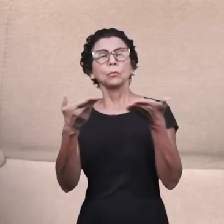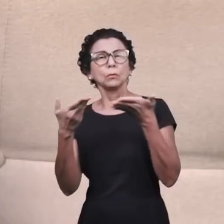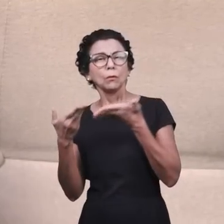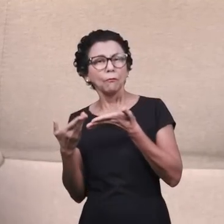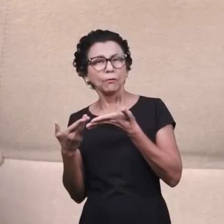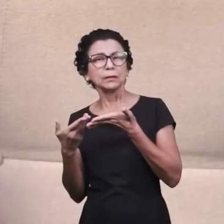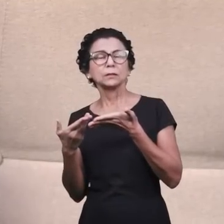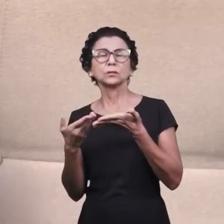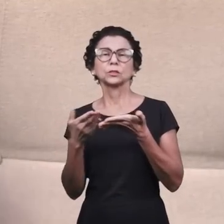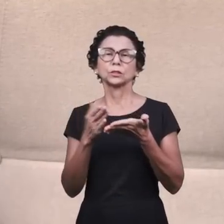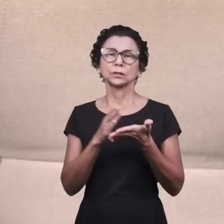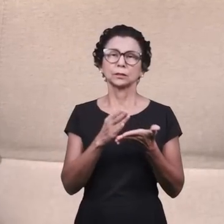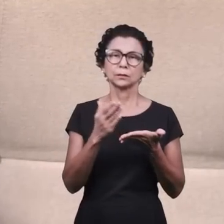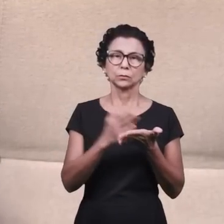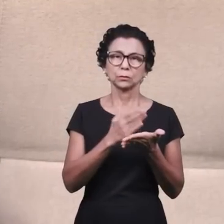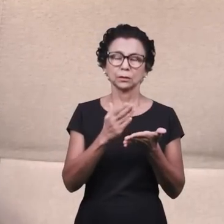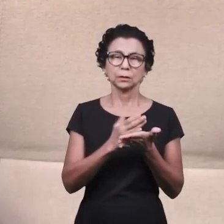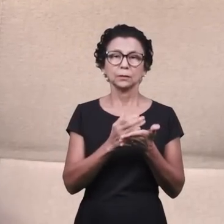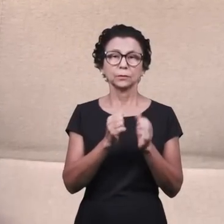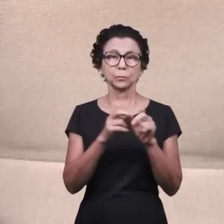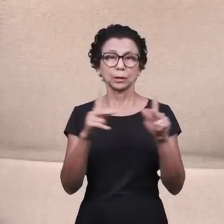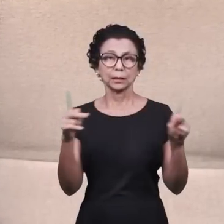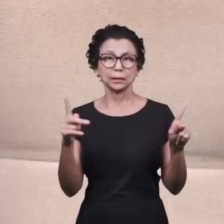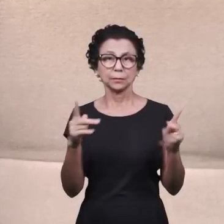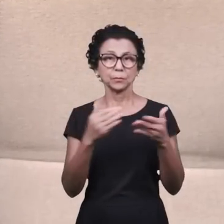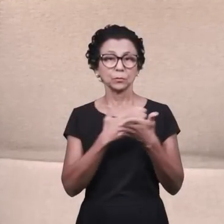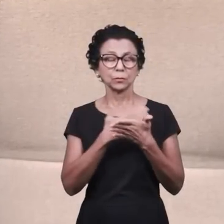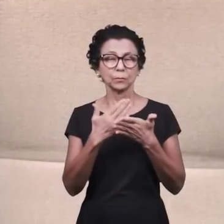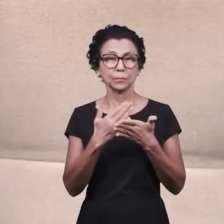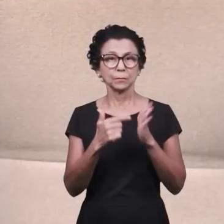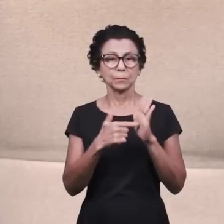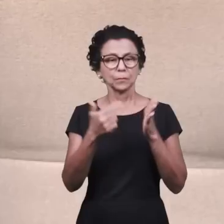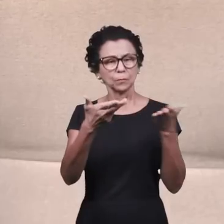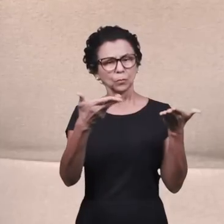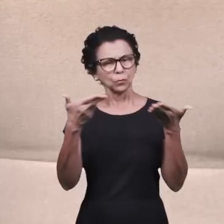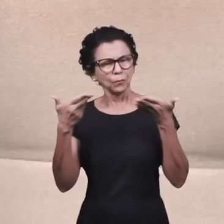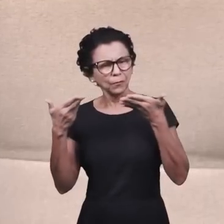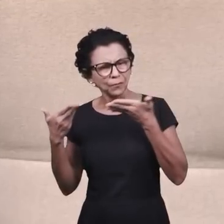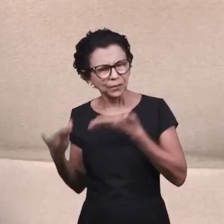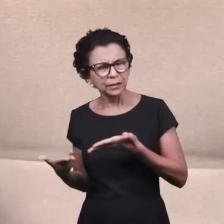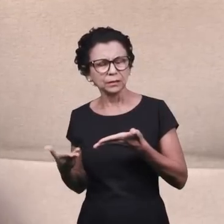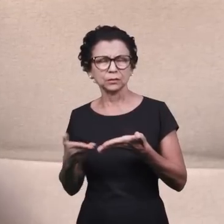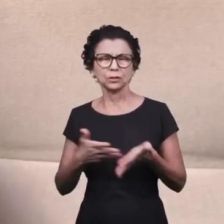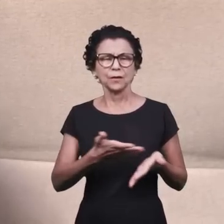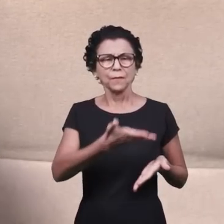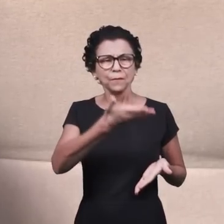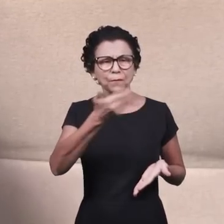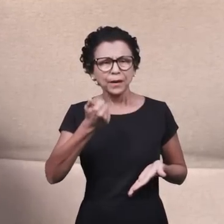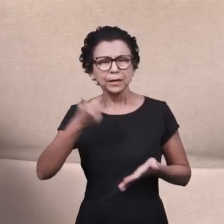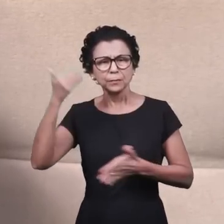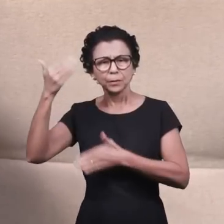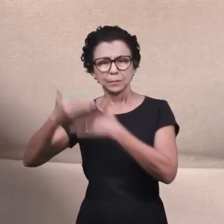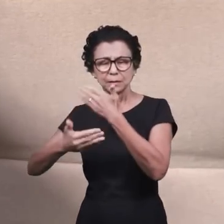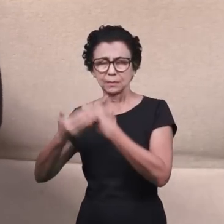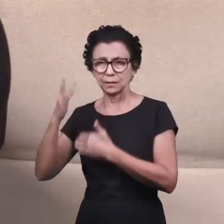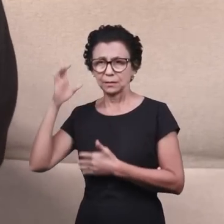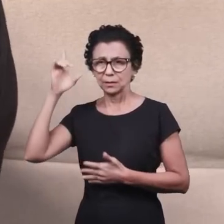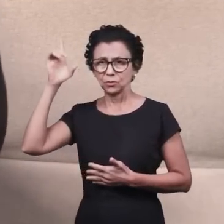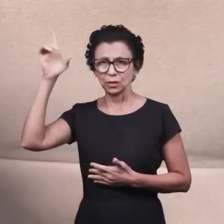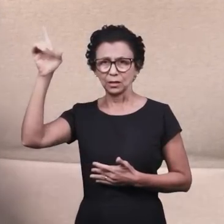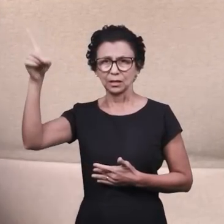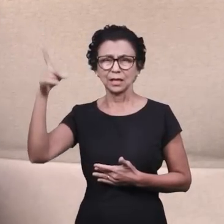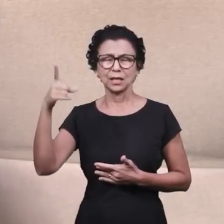no início de Apocalipse, no final, para que o homem entre no tempo de Deus, para que o homem saia desse